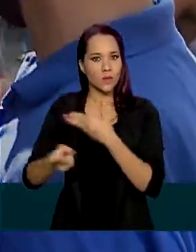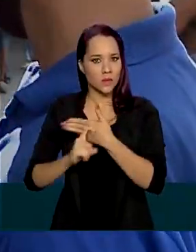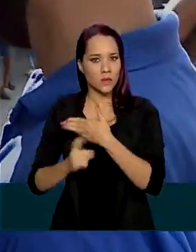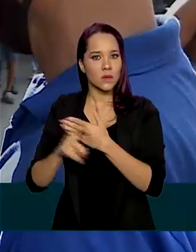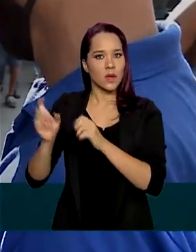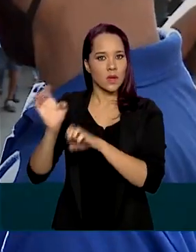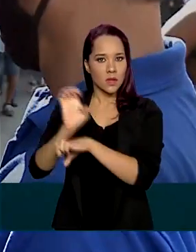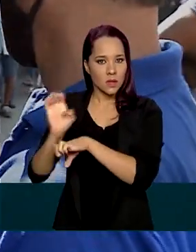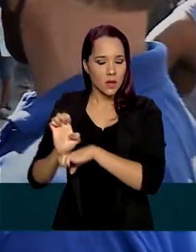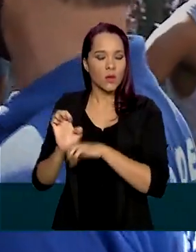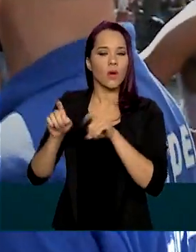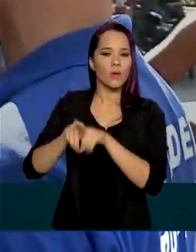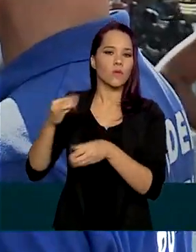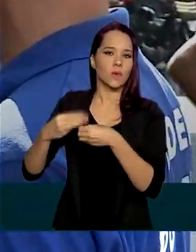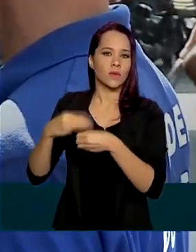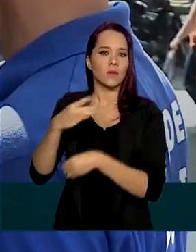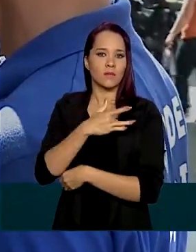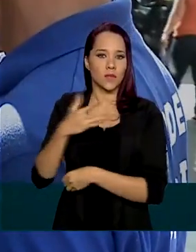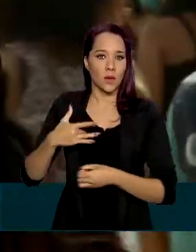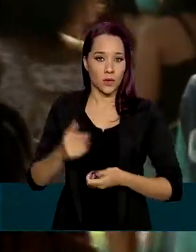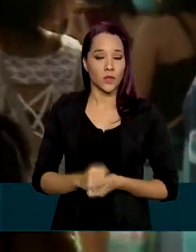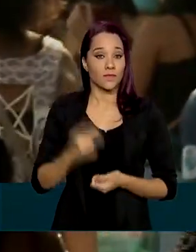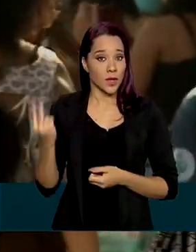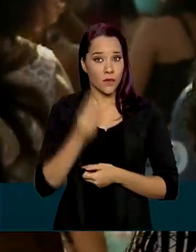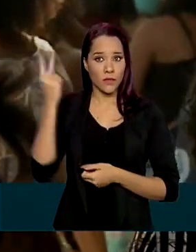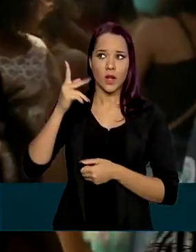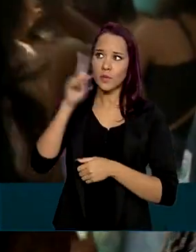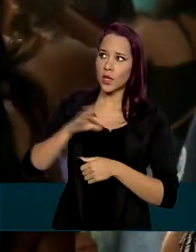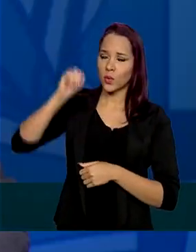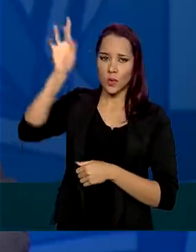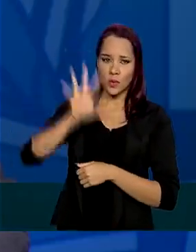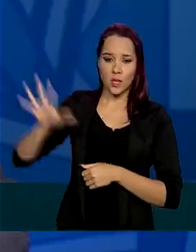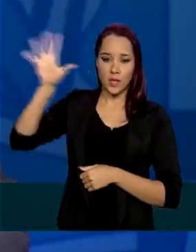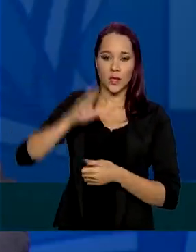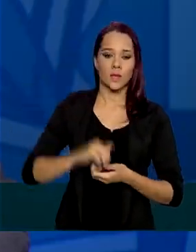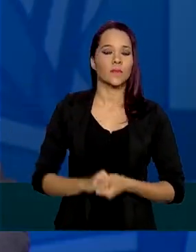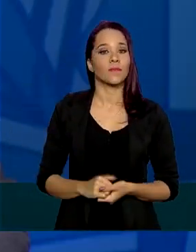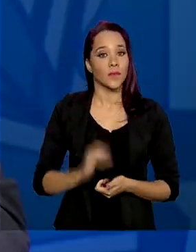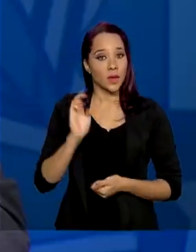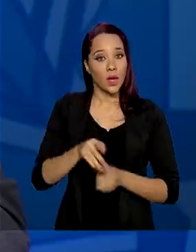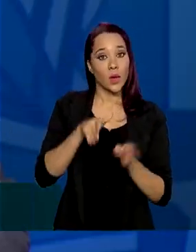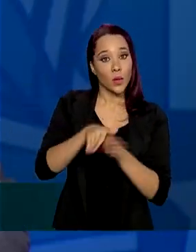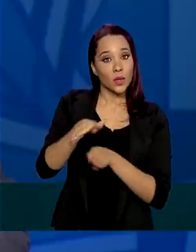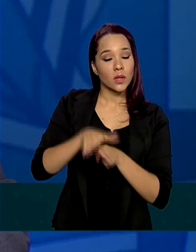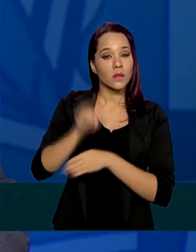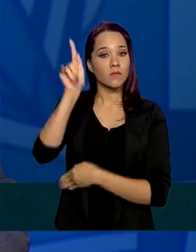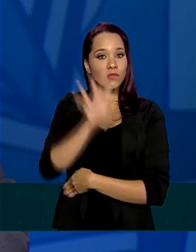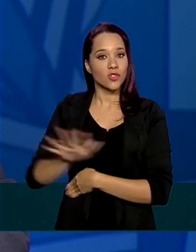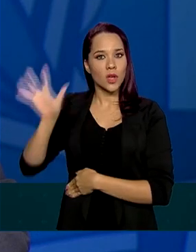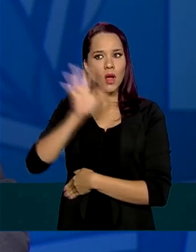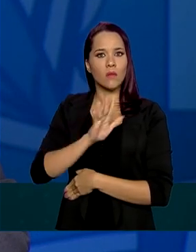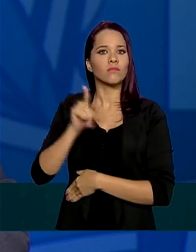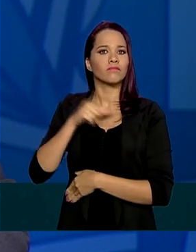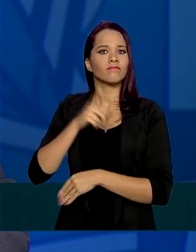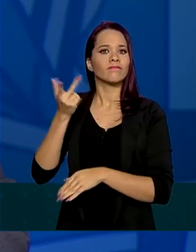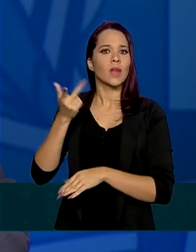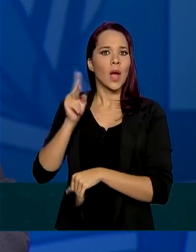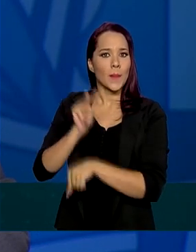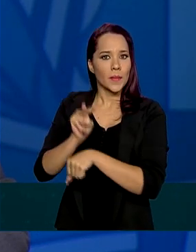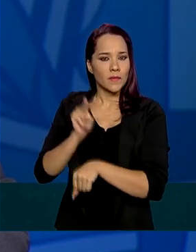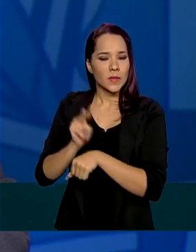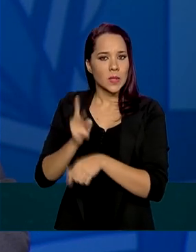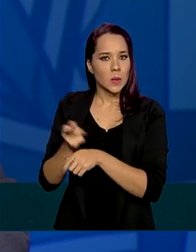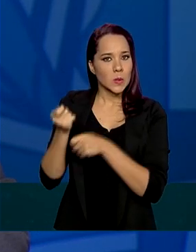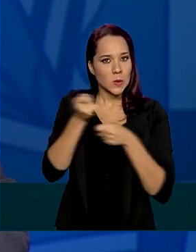estaduais e municipais de saúde e vale para todos os setores. São orientações gerais visando a prevenção, ao